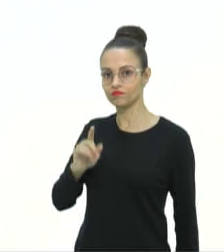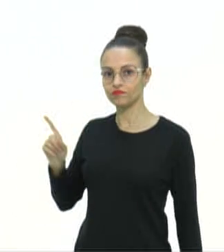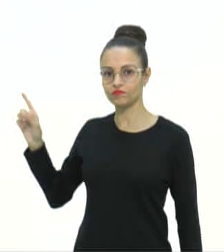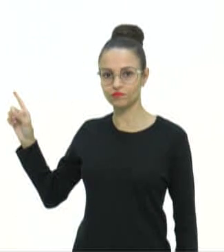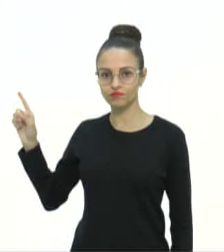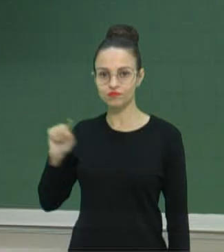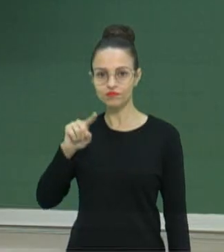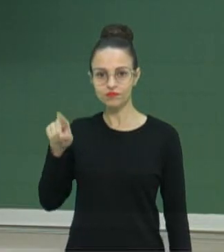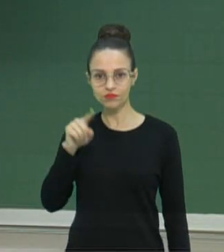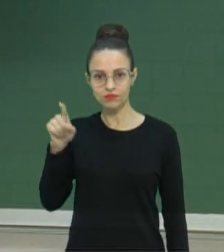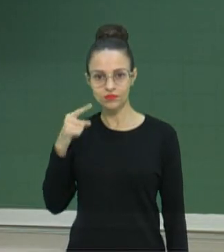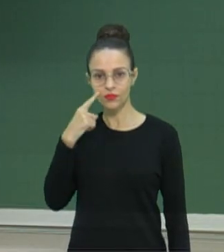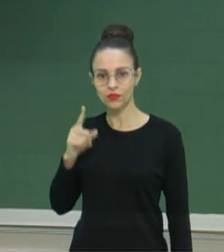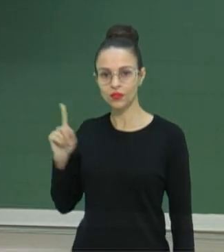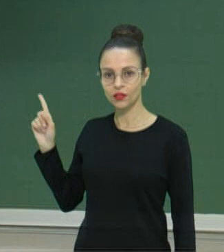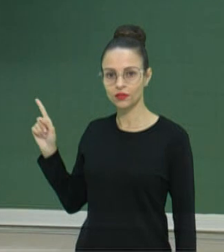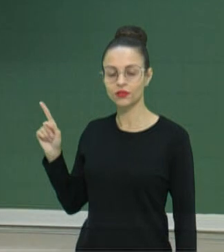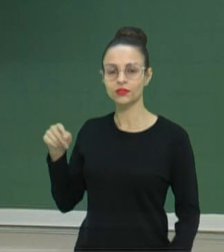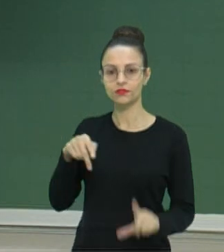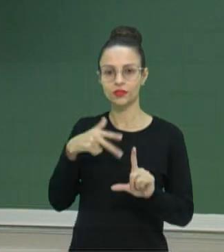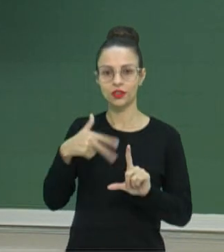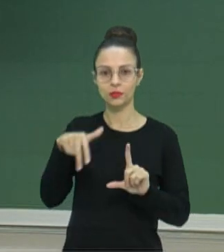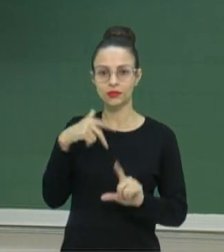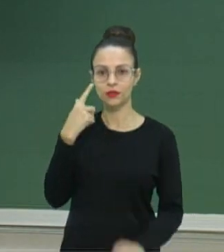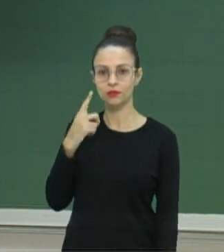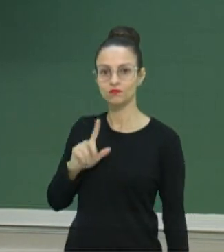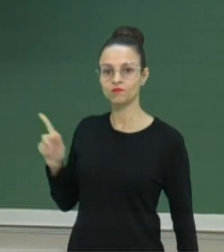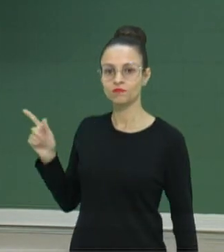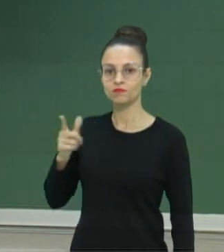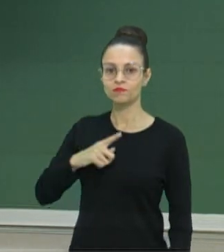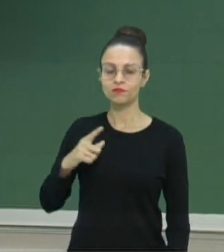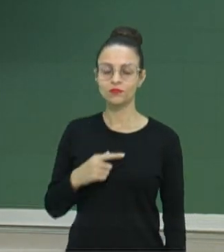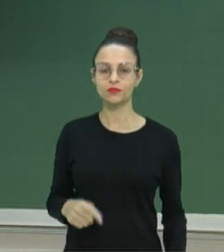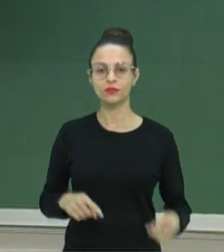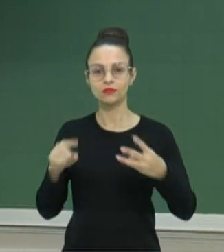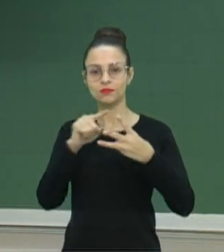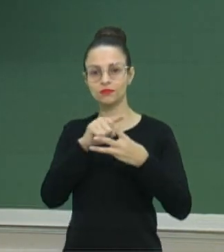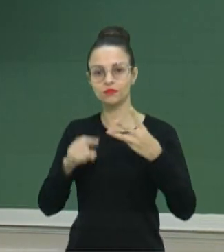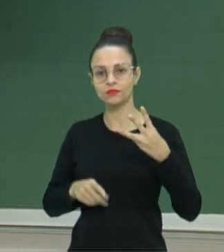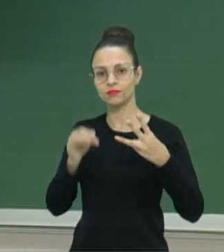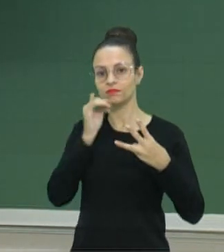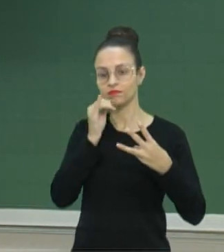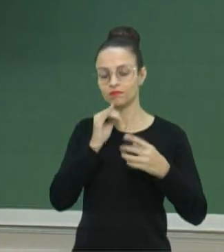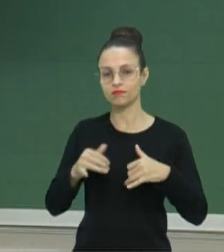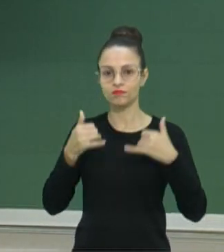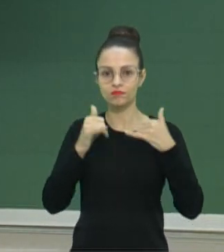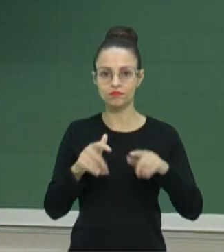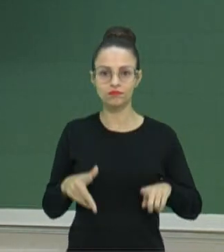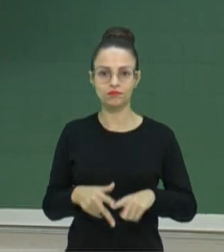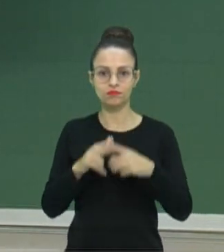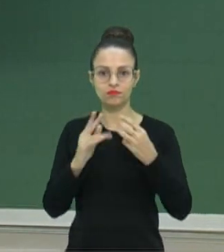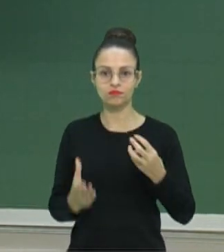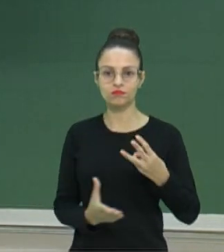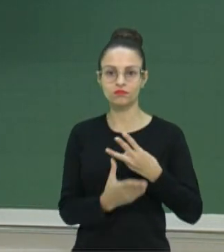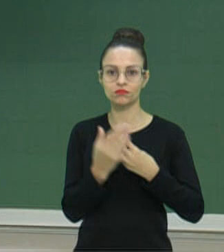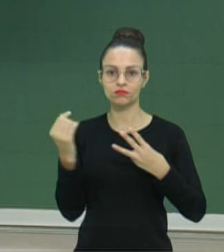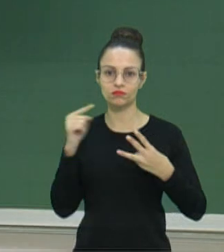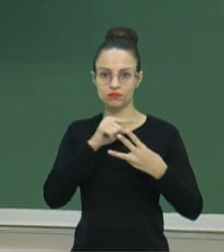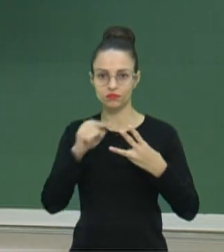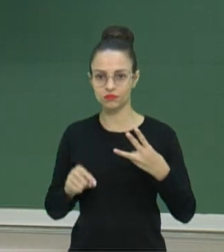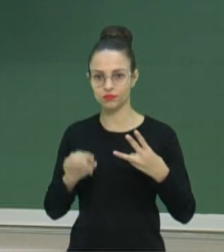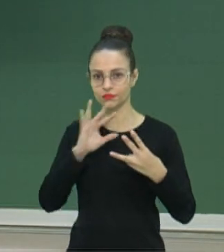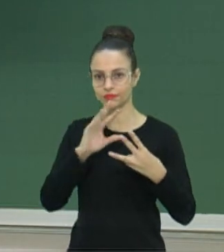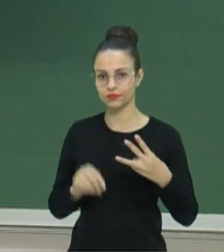nesse GIF animado que vocês estão vendo, nós estamos tendo os três exemplos de energia mecânica atuando,